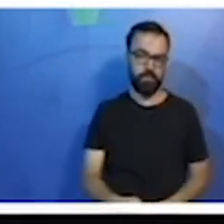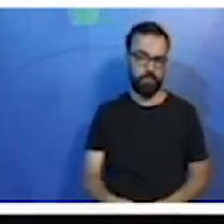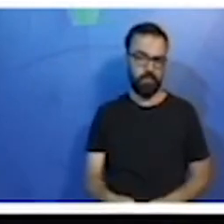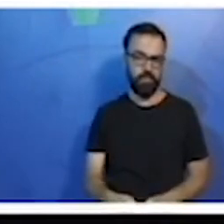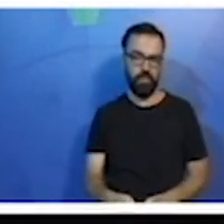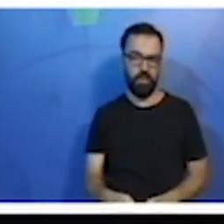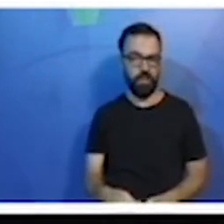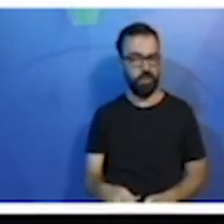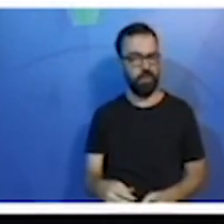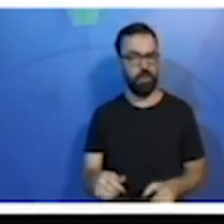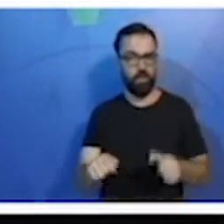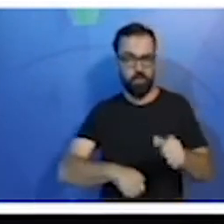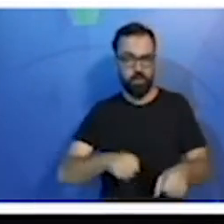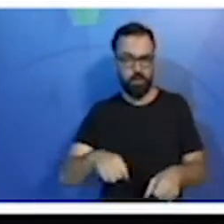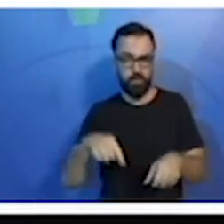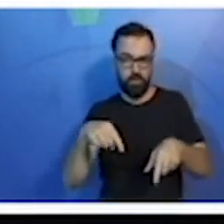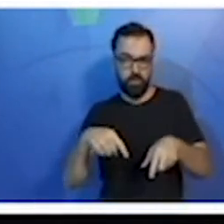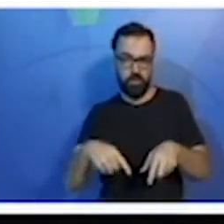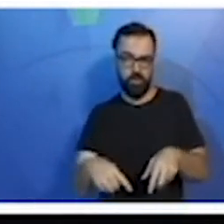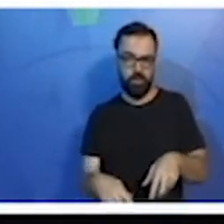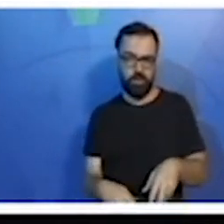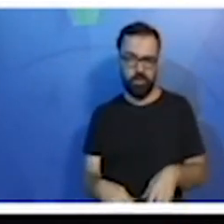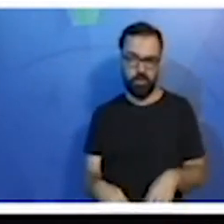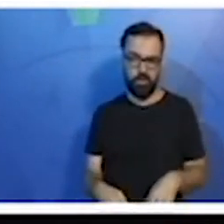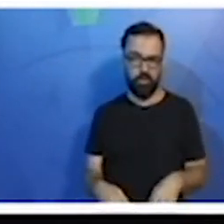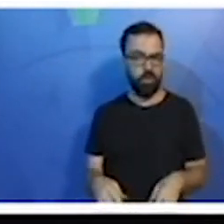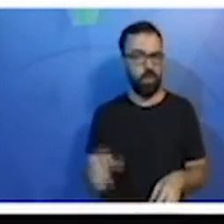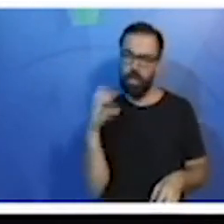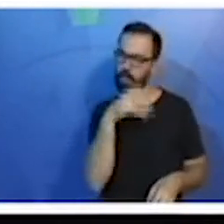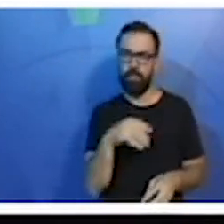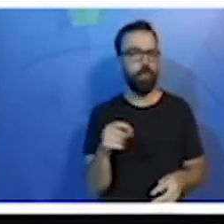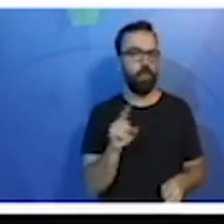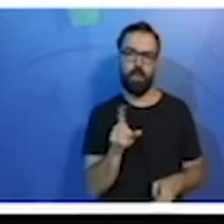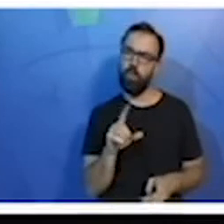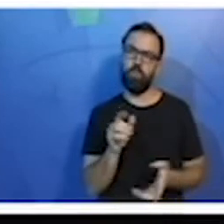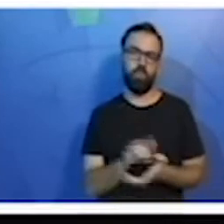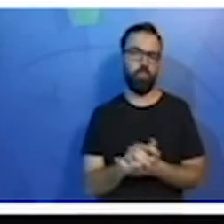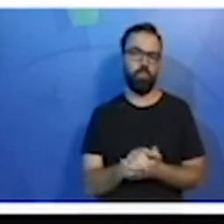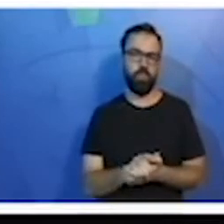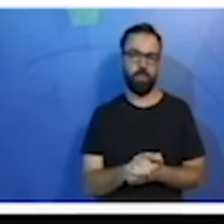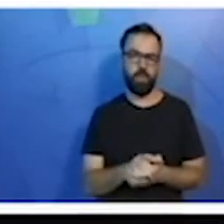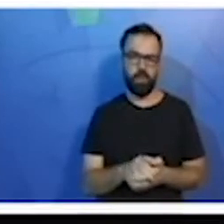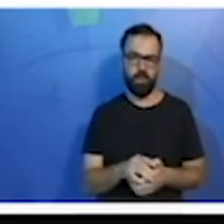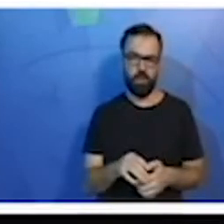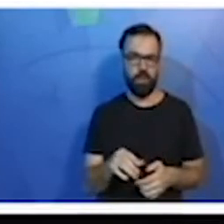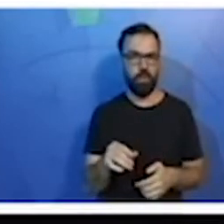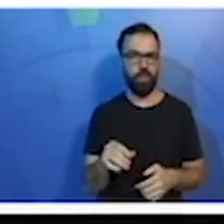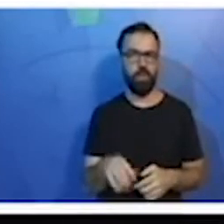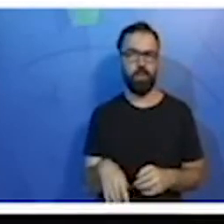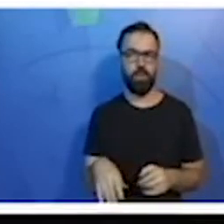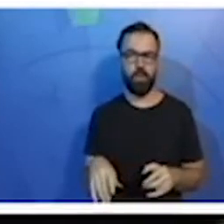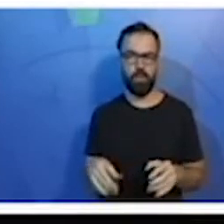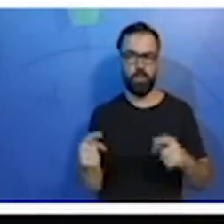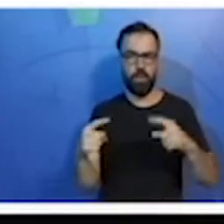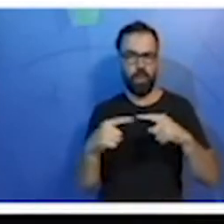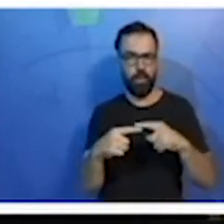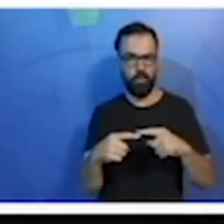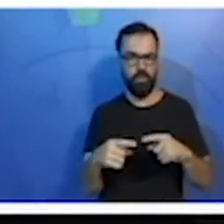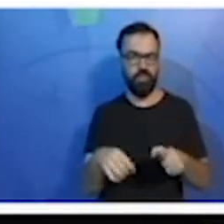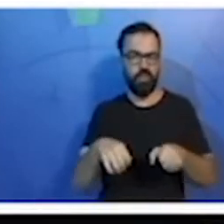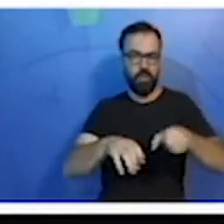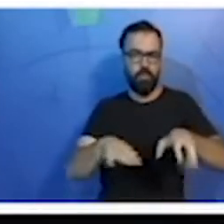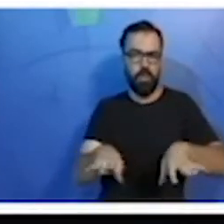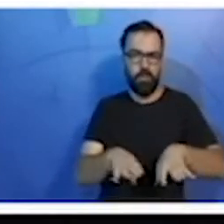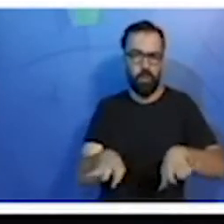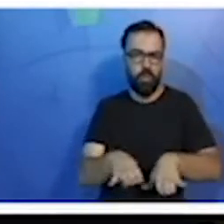Então as bikes BMX freestyle elas não são tão focadas na velocidade como as bikes BMX 2 São bike mais voltadas para o estilo